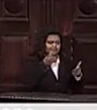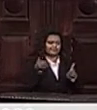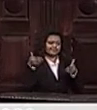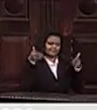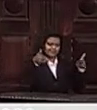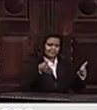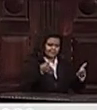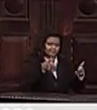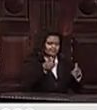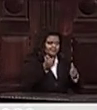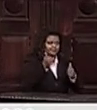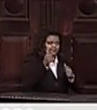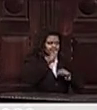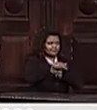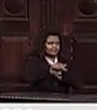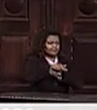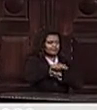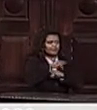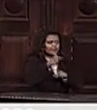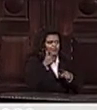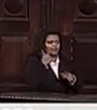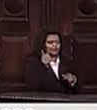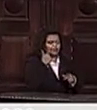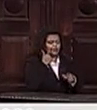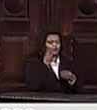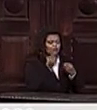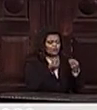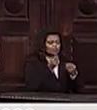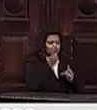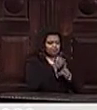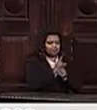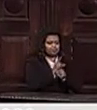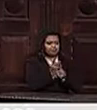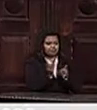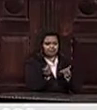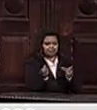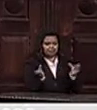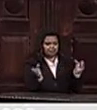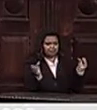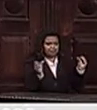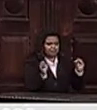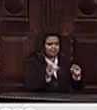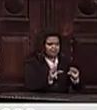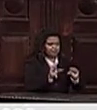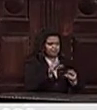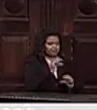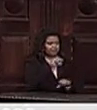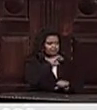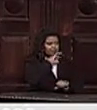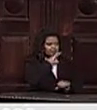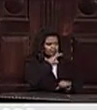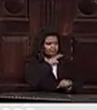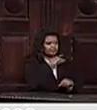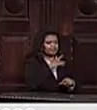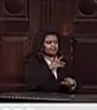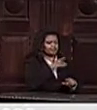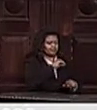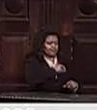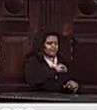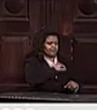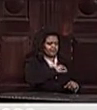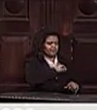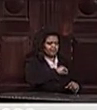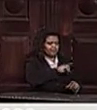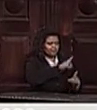largado, abandonado, simplesmente desapareceu, com salários atrasados, com a coleta do lixo sem